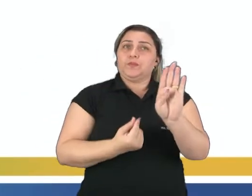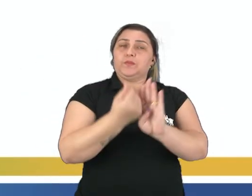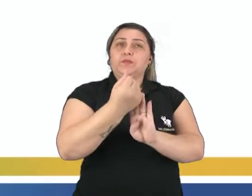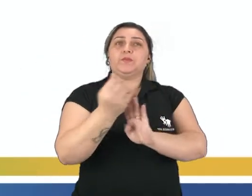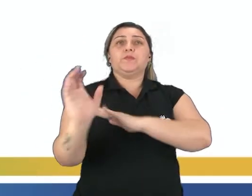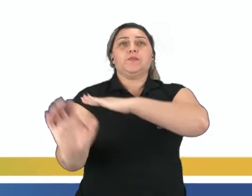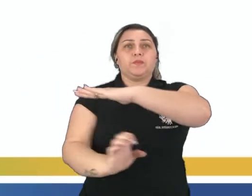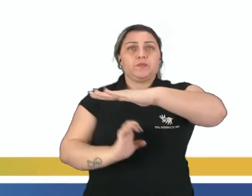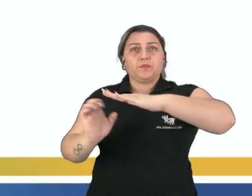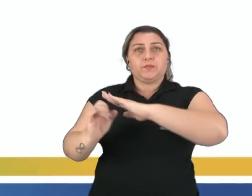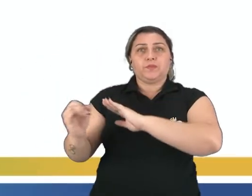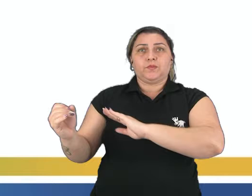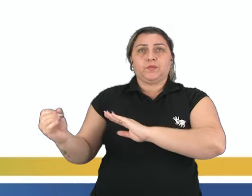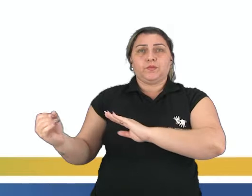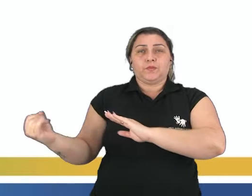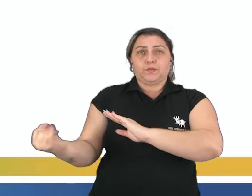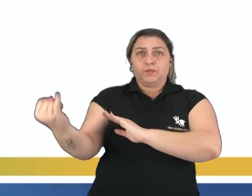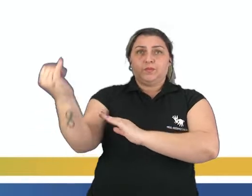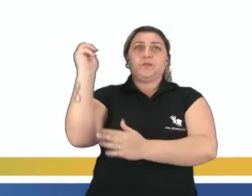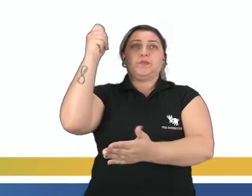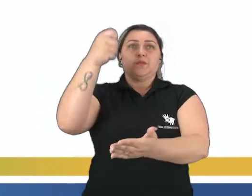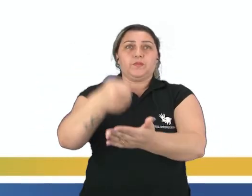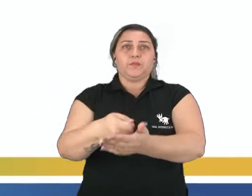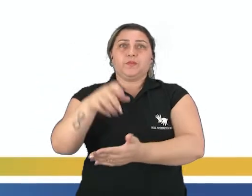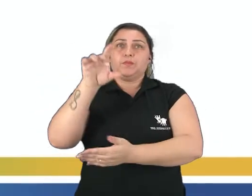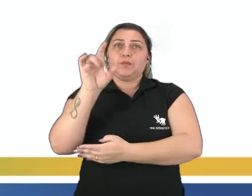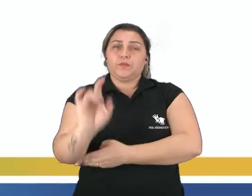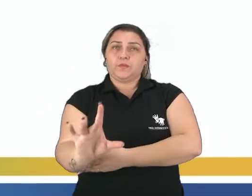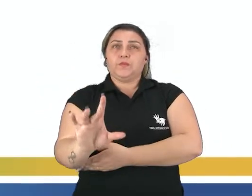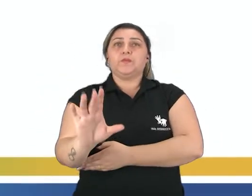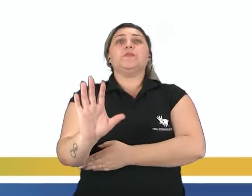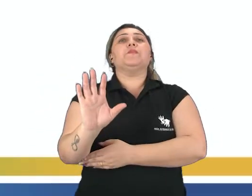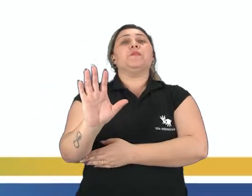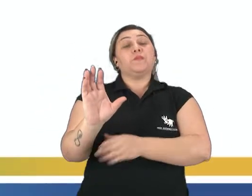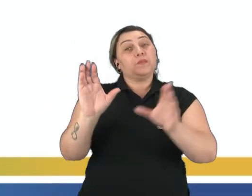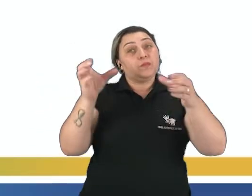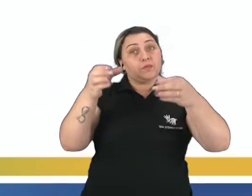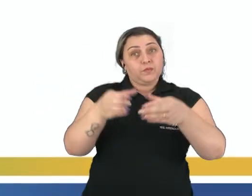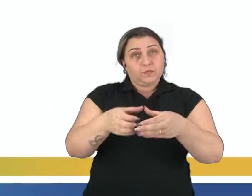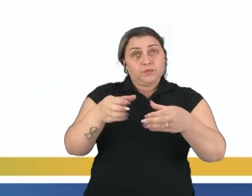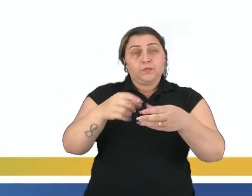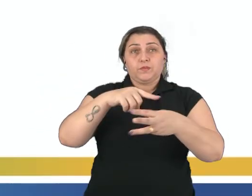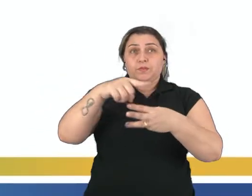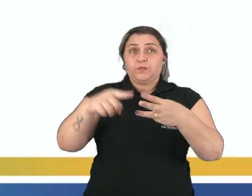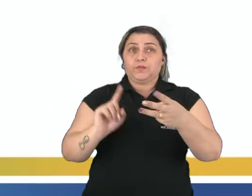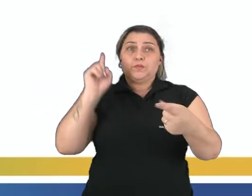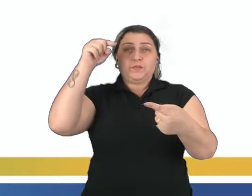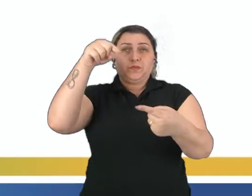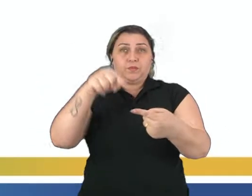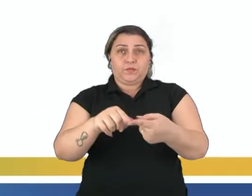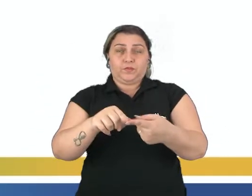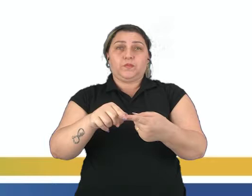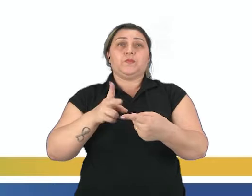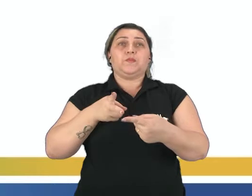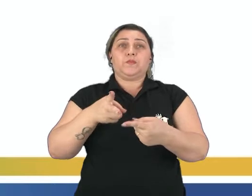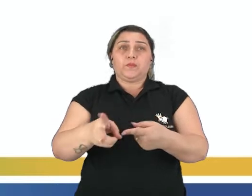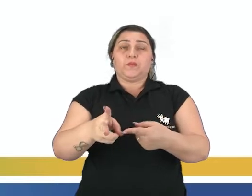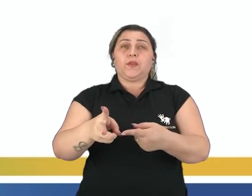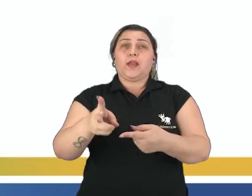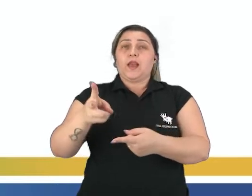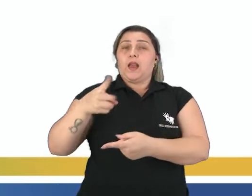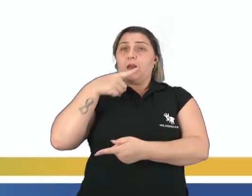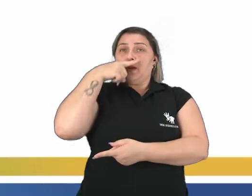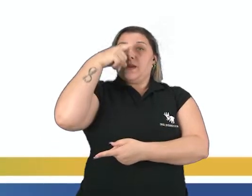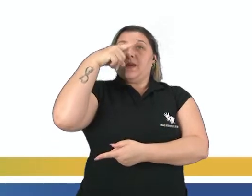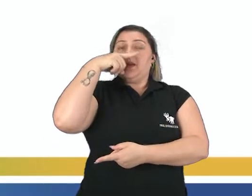burguesia comercial. Os impostos eram pagos somente por esse segmento social, com o objetivo de manter os luxos